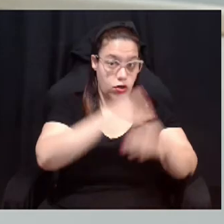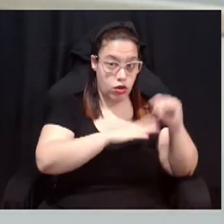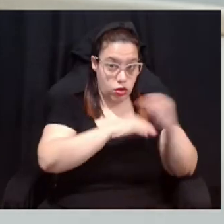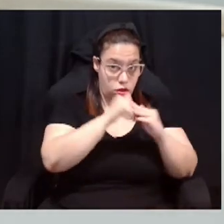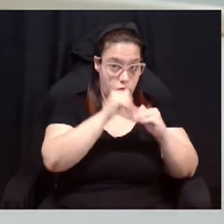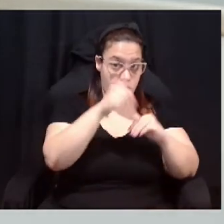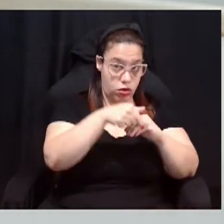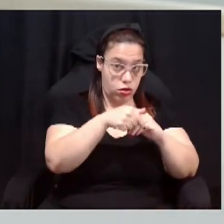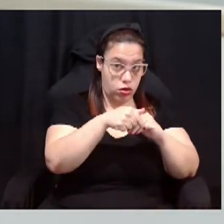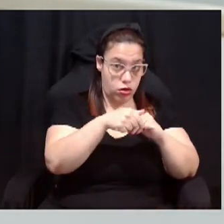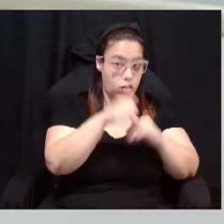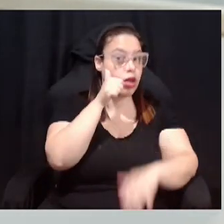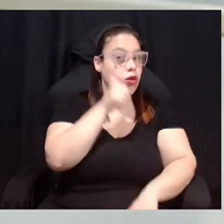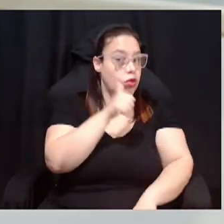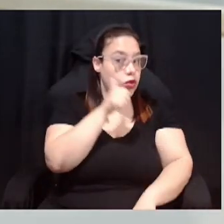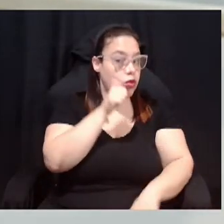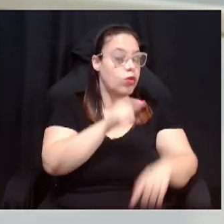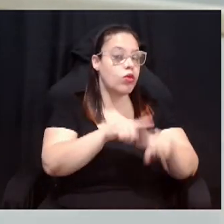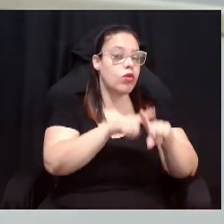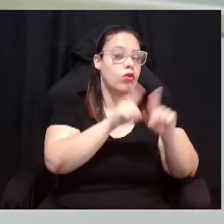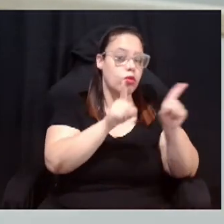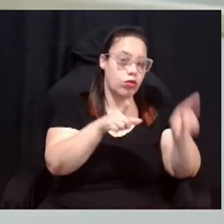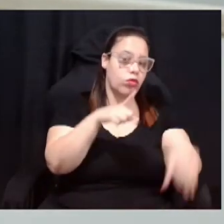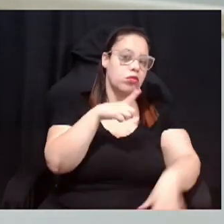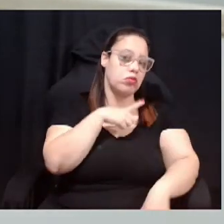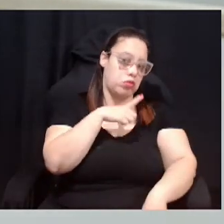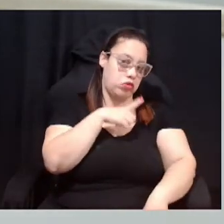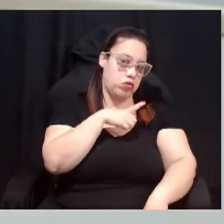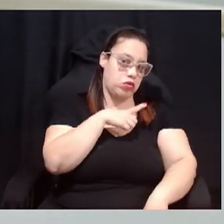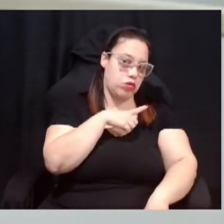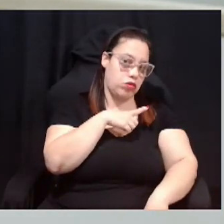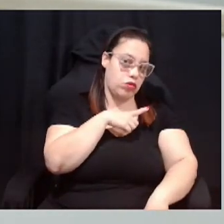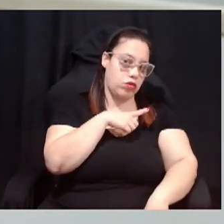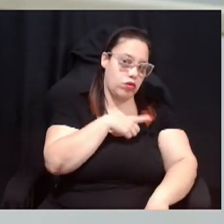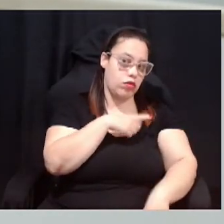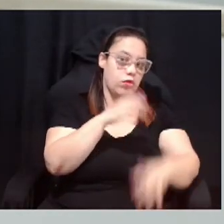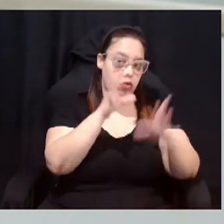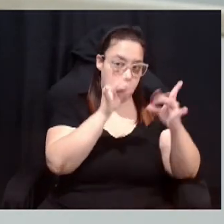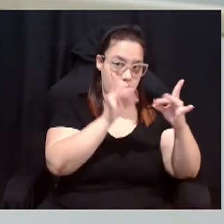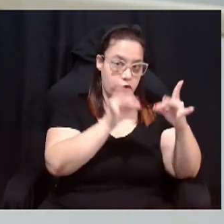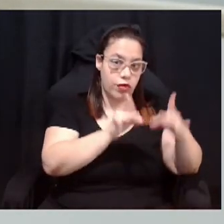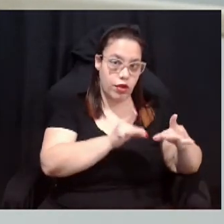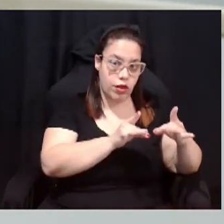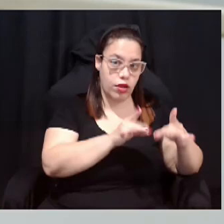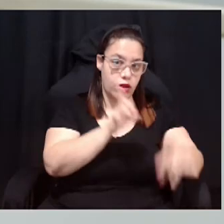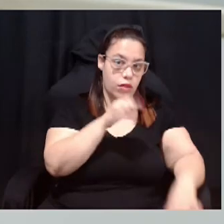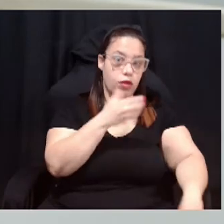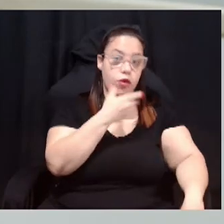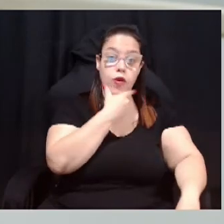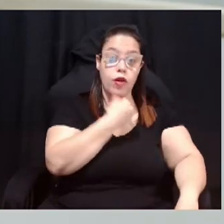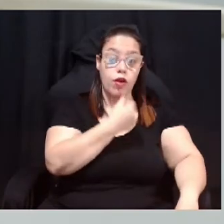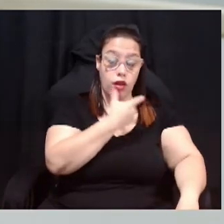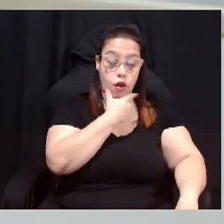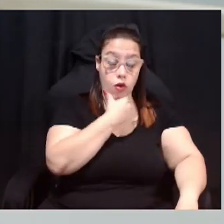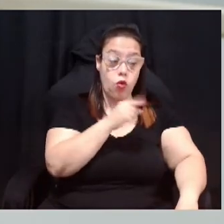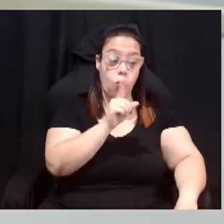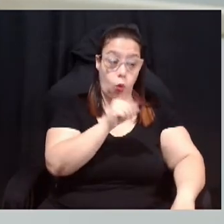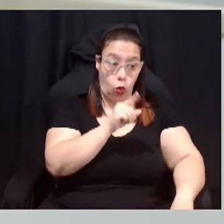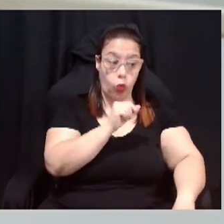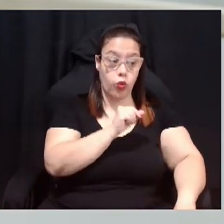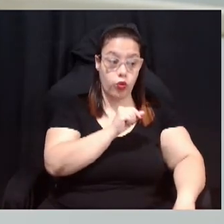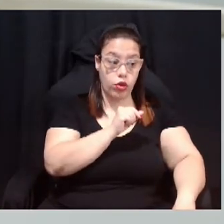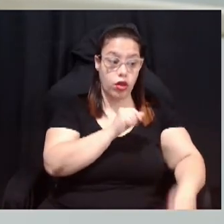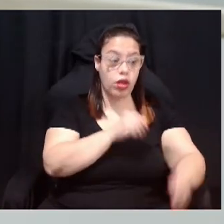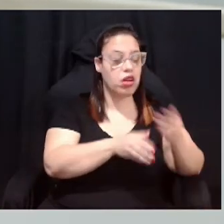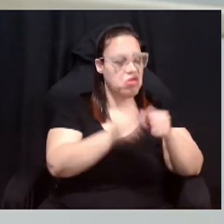de mulheres, mas eu também tenho um participante muito especial, que é um homem, né? E ele participa aqui com